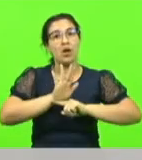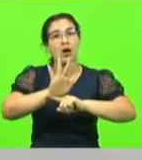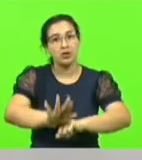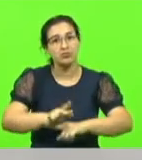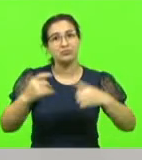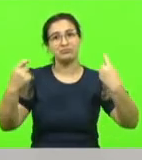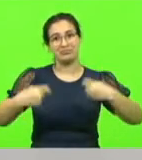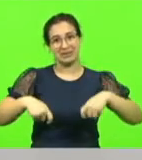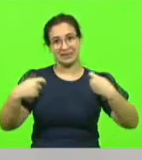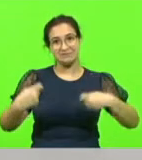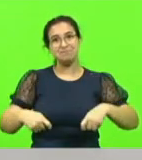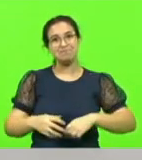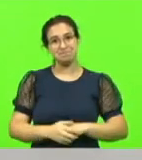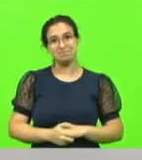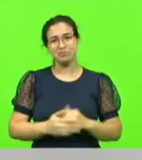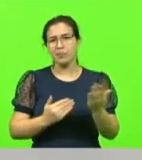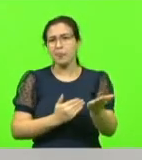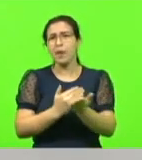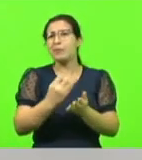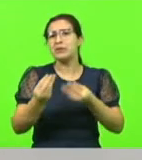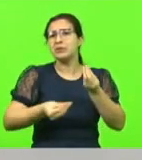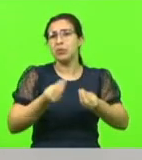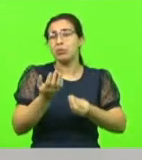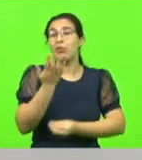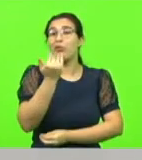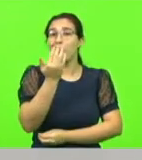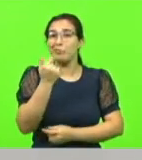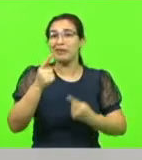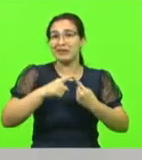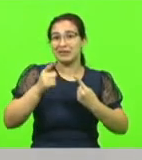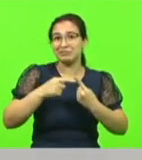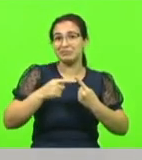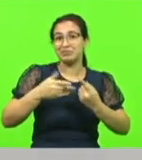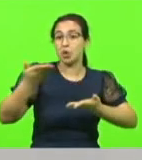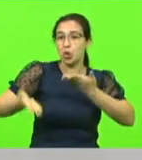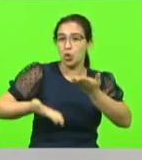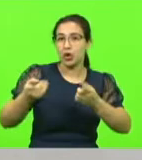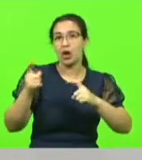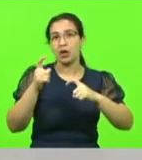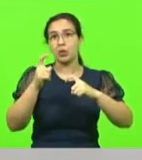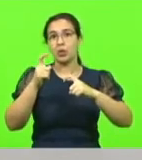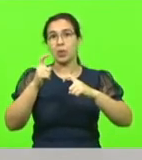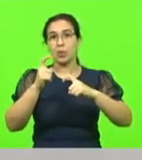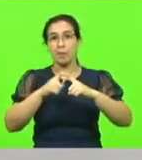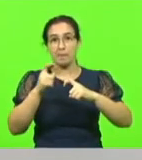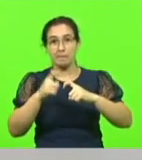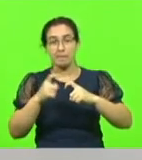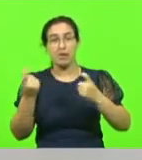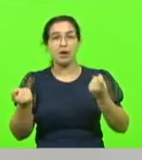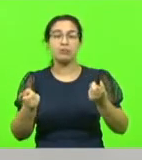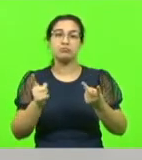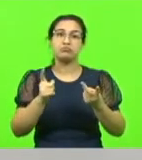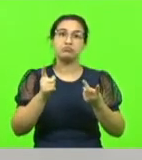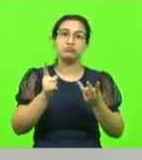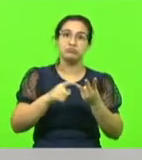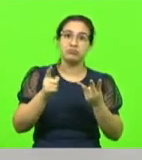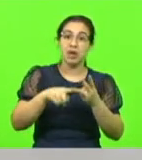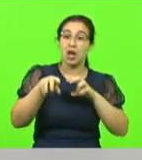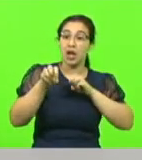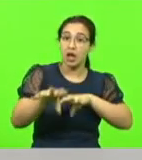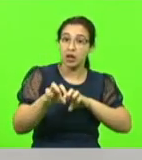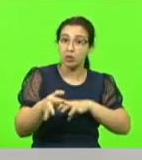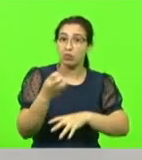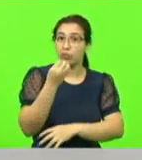Brasil. A começar por comida, atendimento médico e uma boa educação para que cada uma